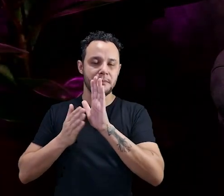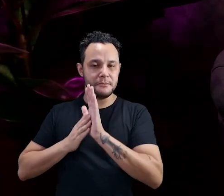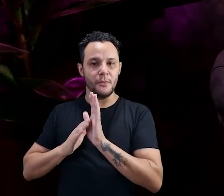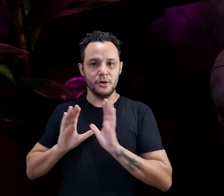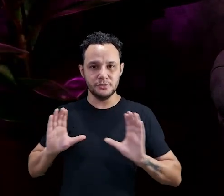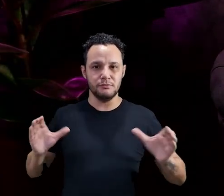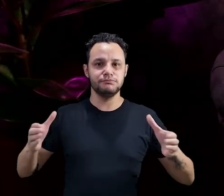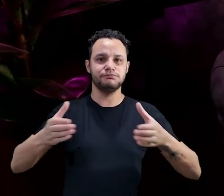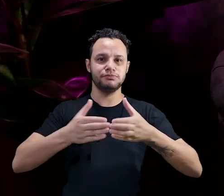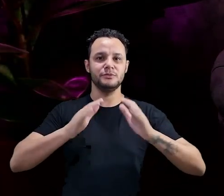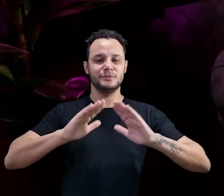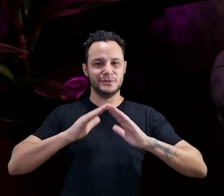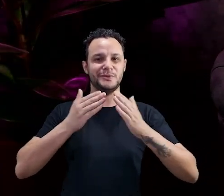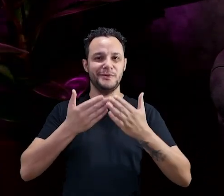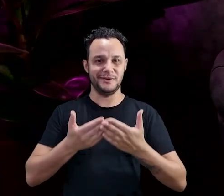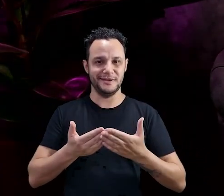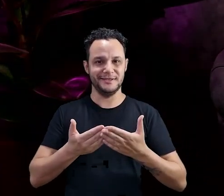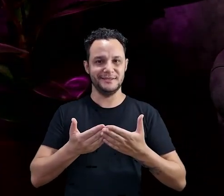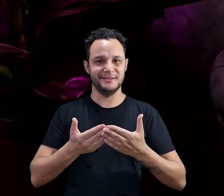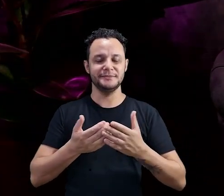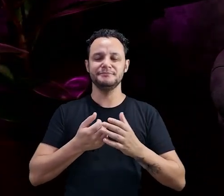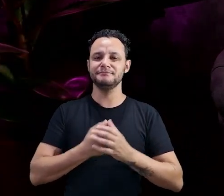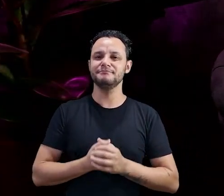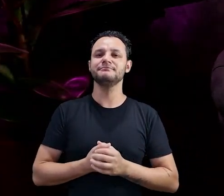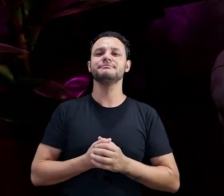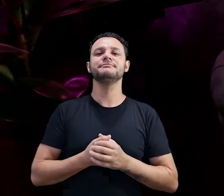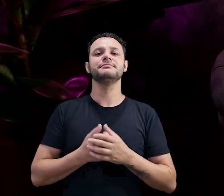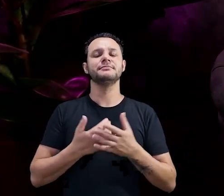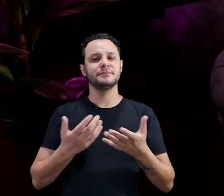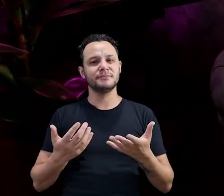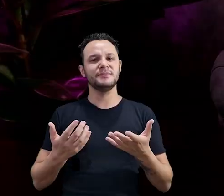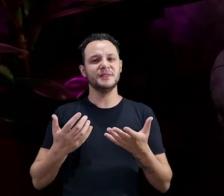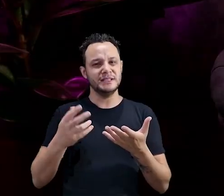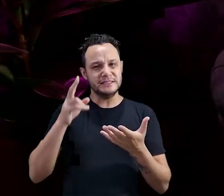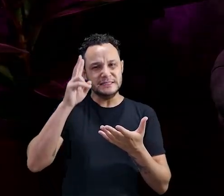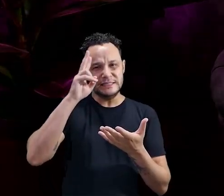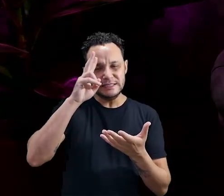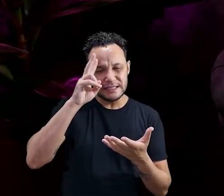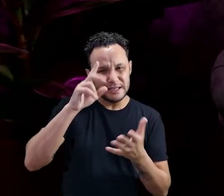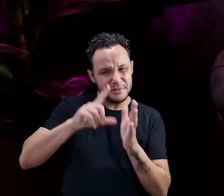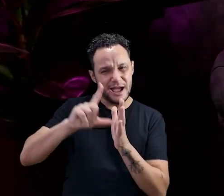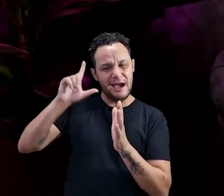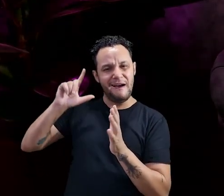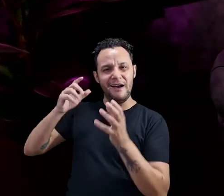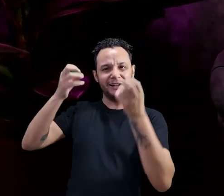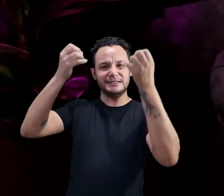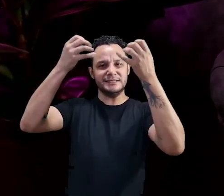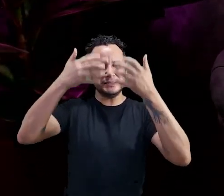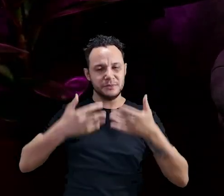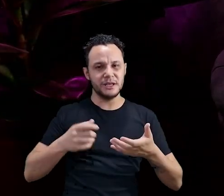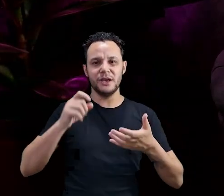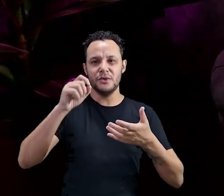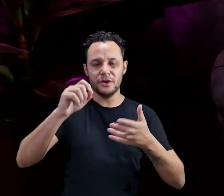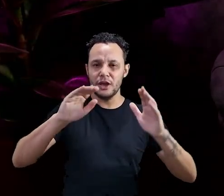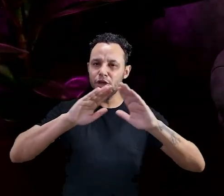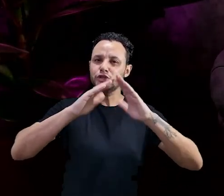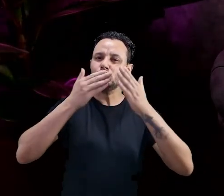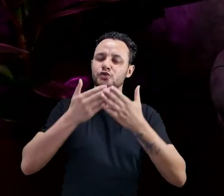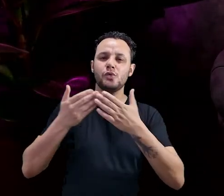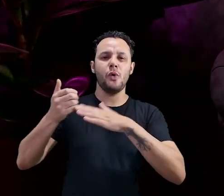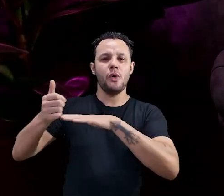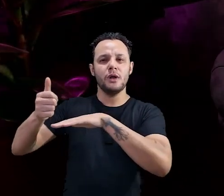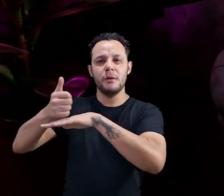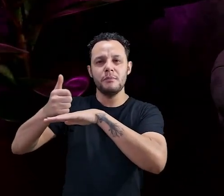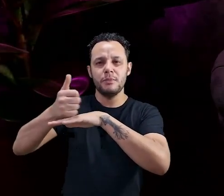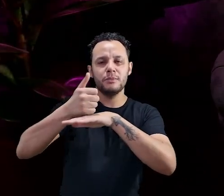sobre educação inclusiva com toda a equipe escolar. Lembra que a gente falou agora há pouco que desde a entrada da escola, a pessoa